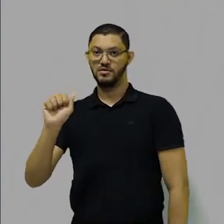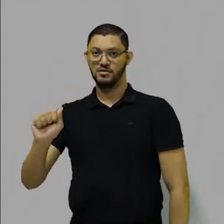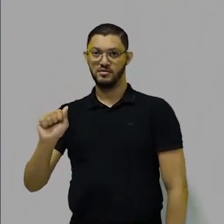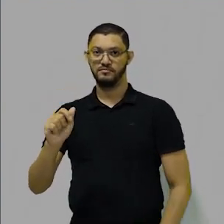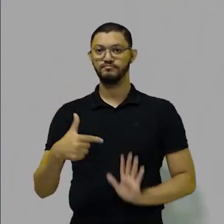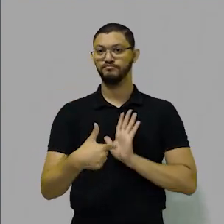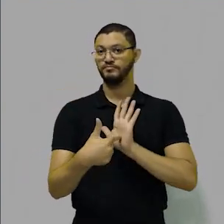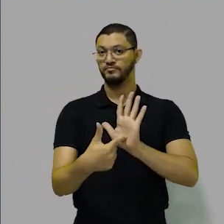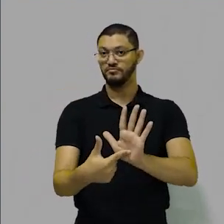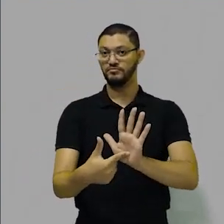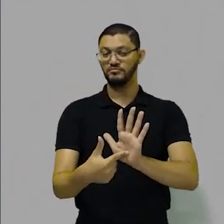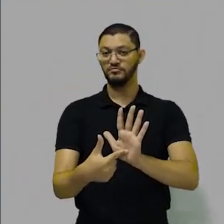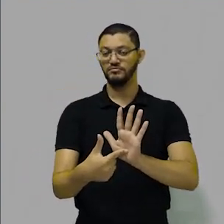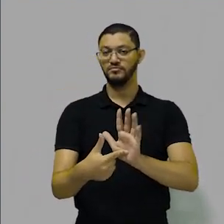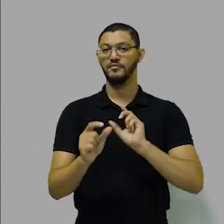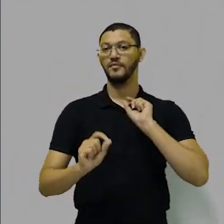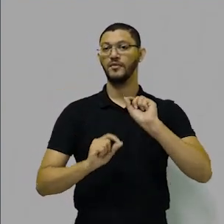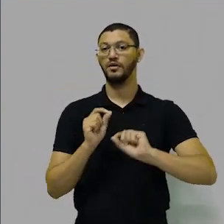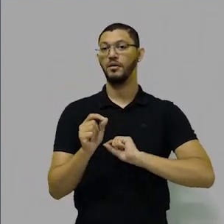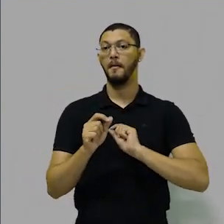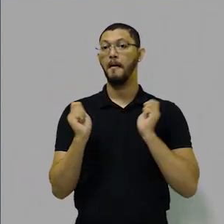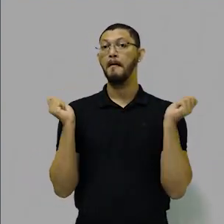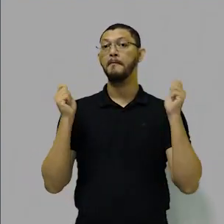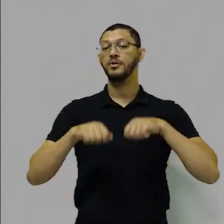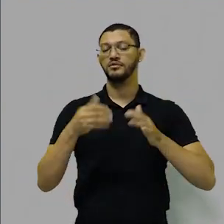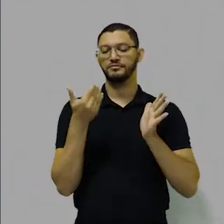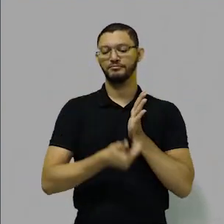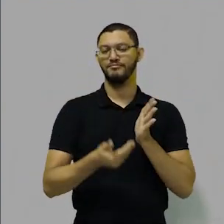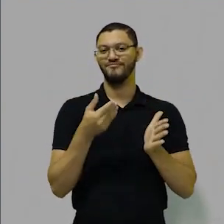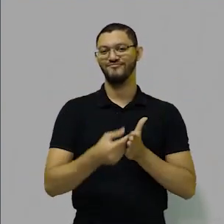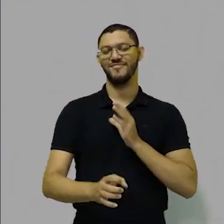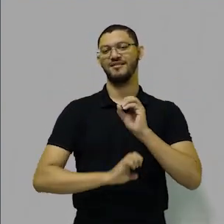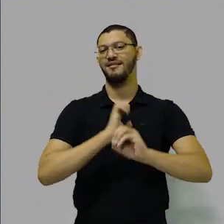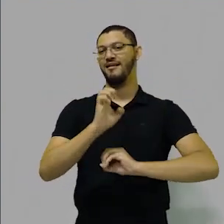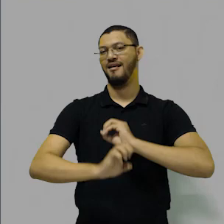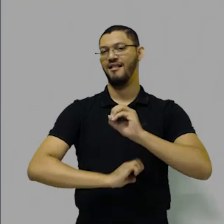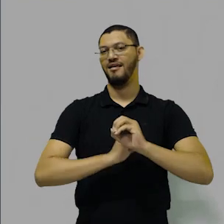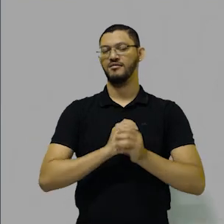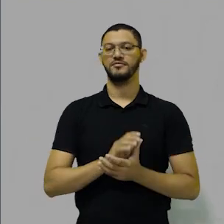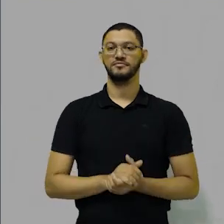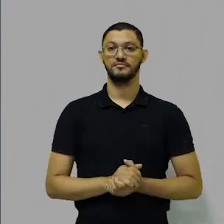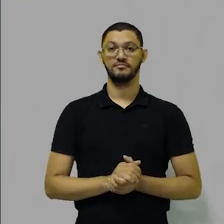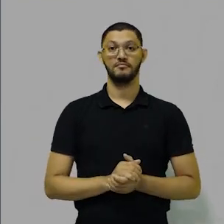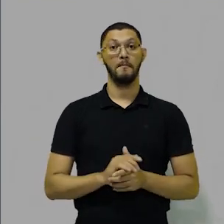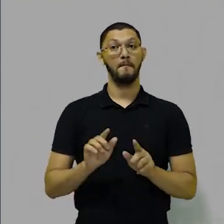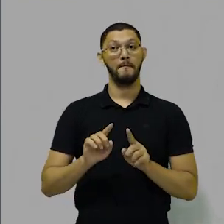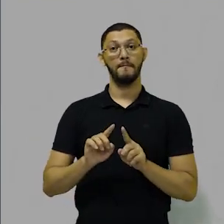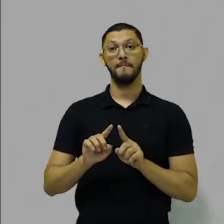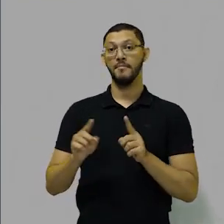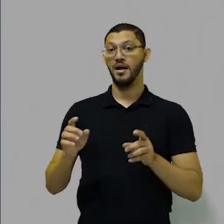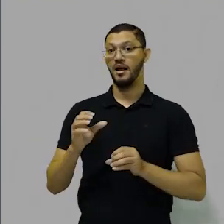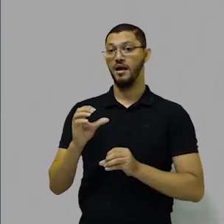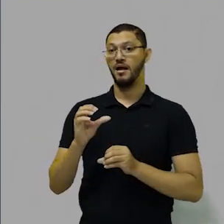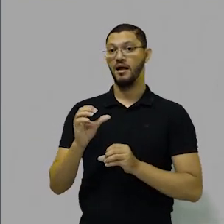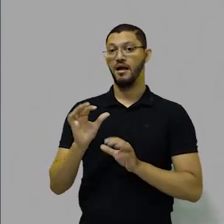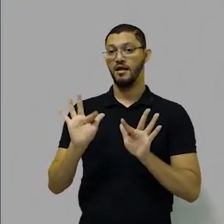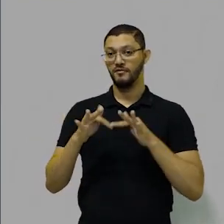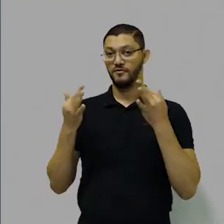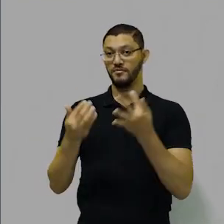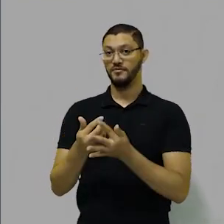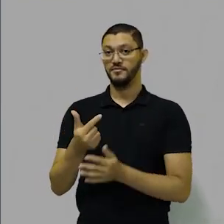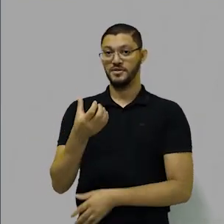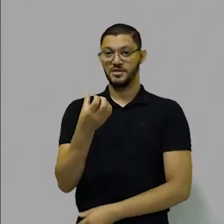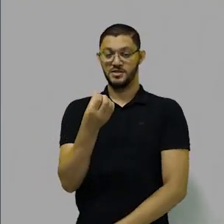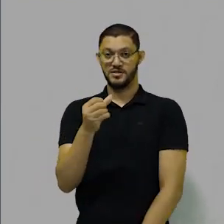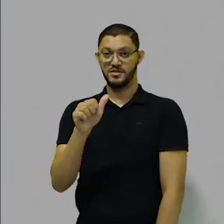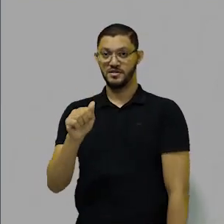elas apresentam alta tendência em perder elétrons. Já as famílias 6A,